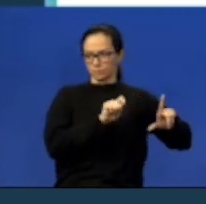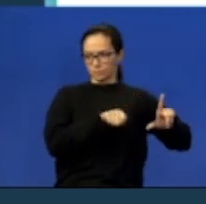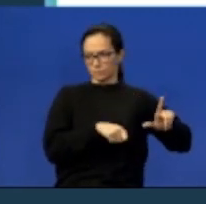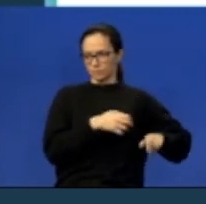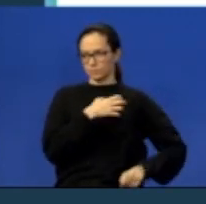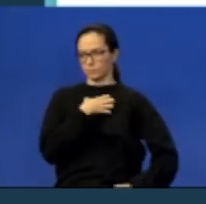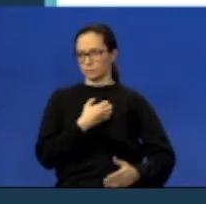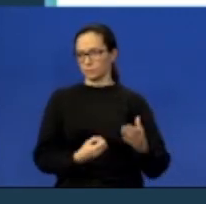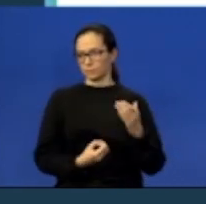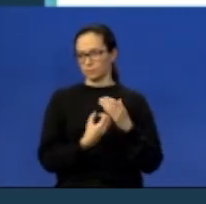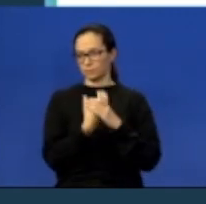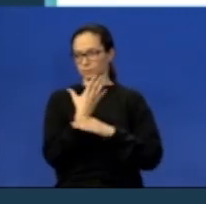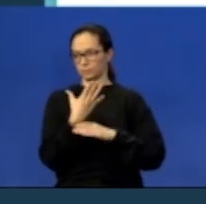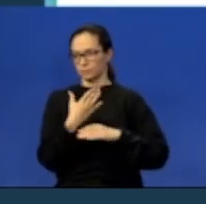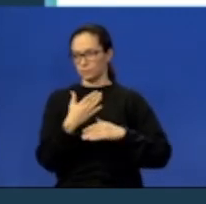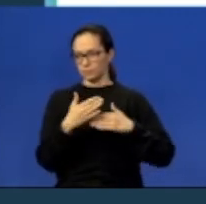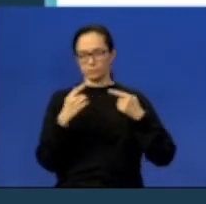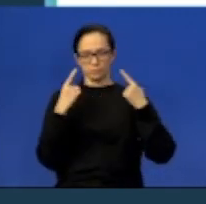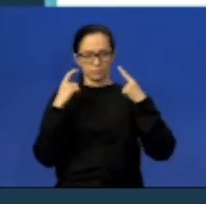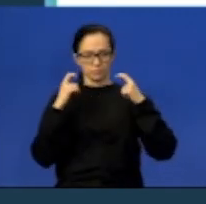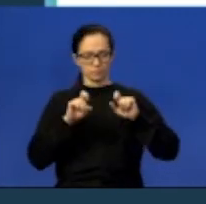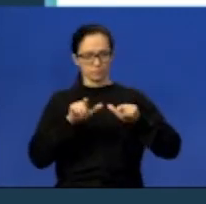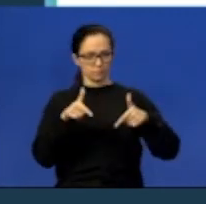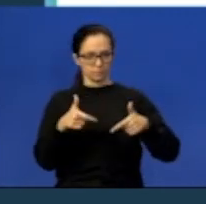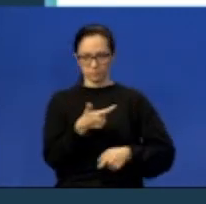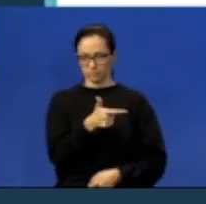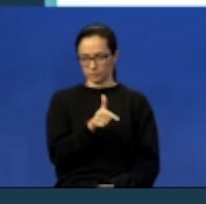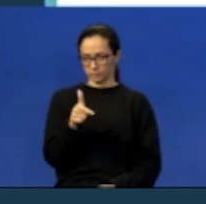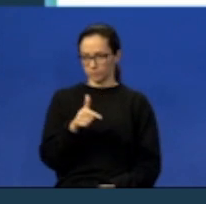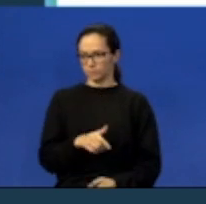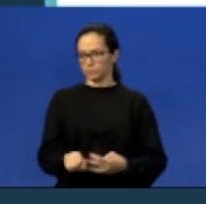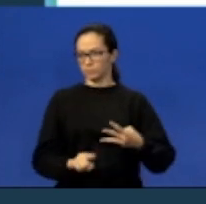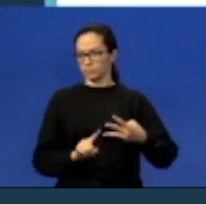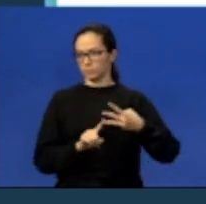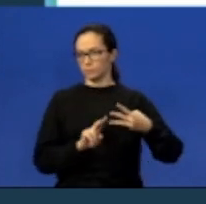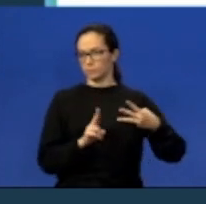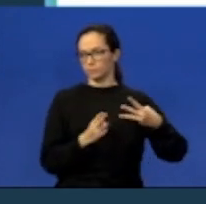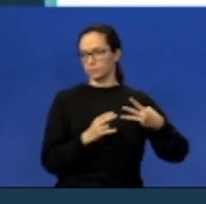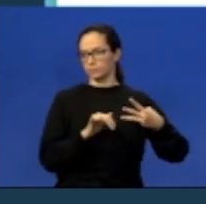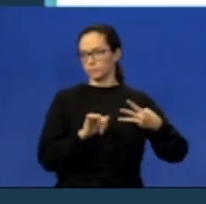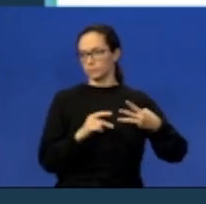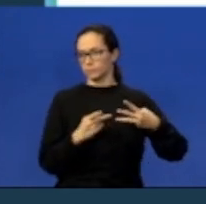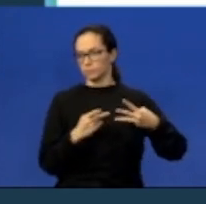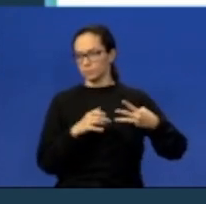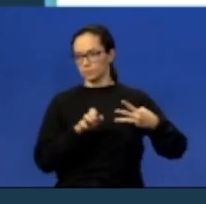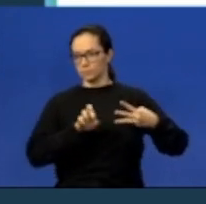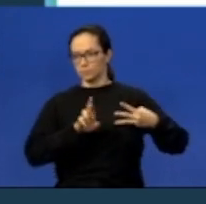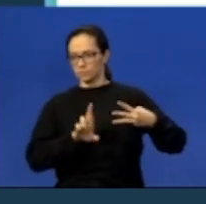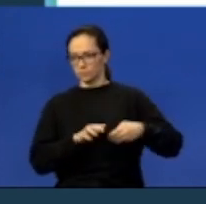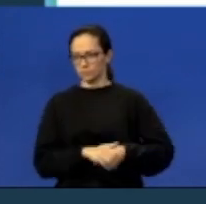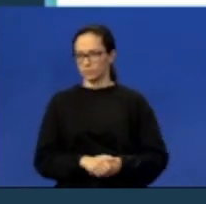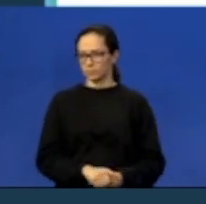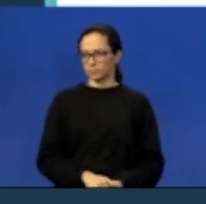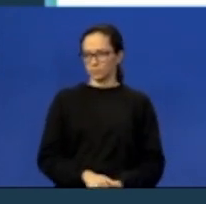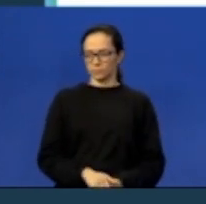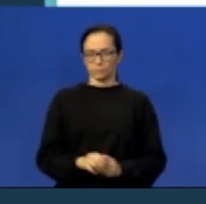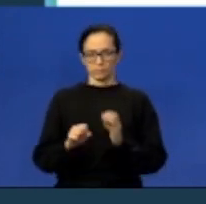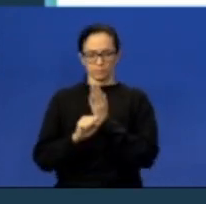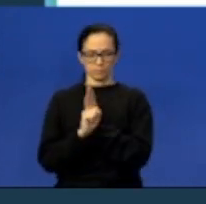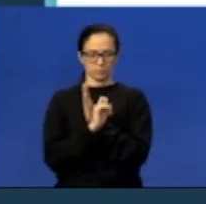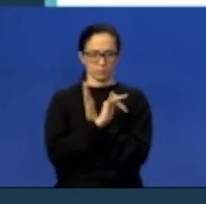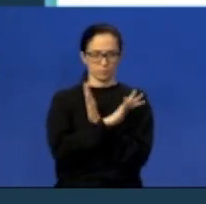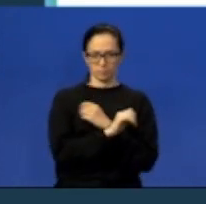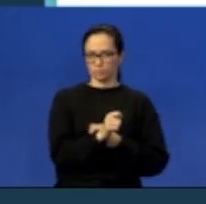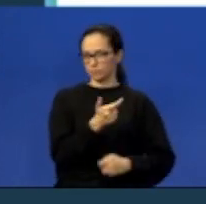não gera, né, recurso acústico posterior. Já a imagem hiperecóica, o som não ultrapassa a estrutura, como por exemplo cálculos,